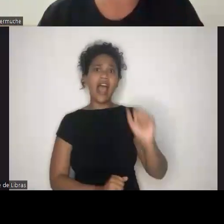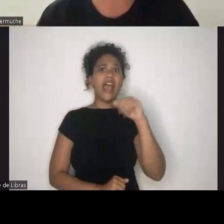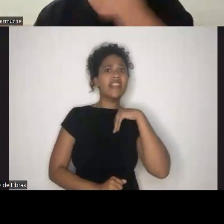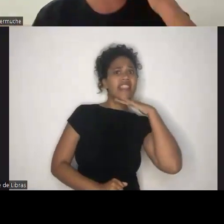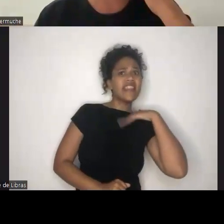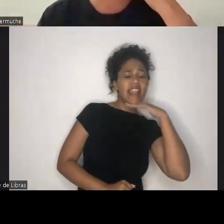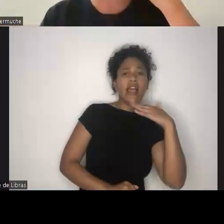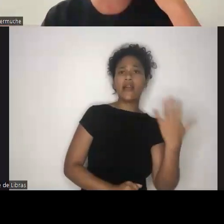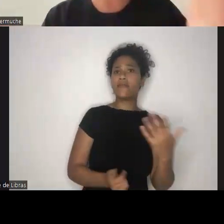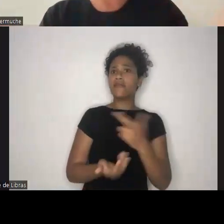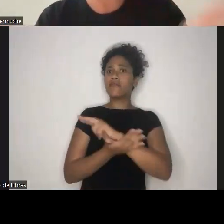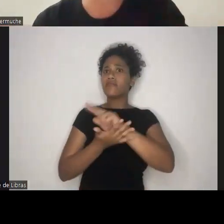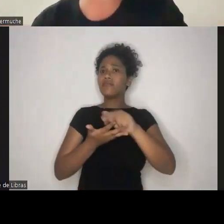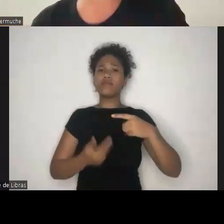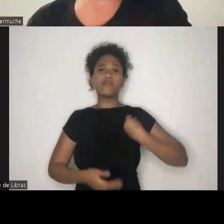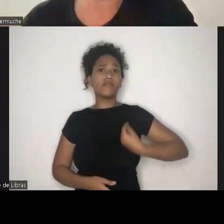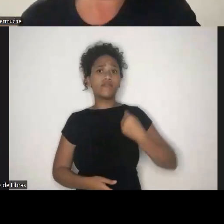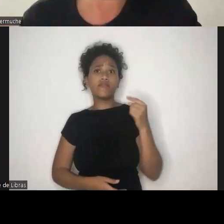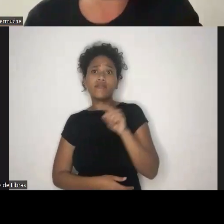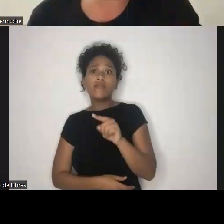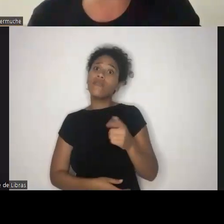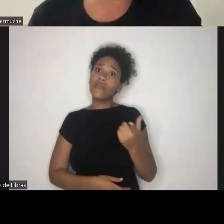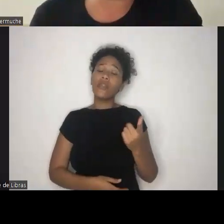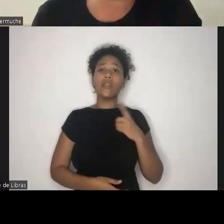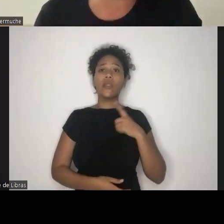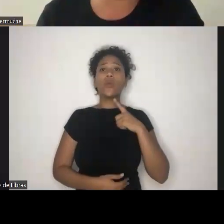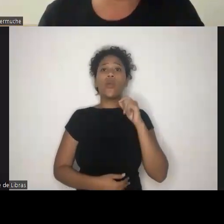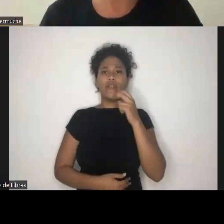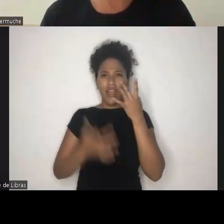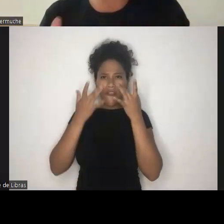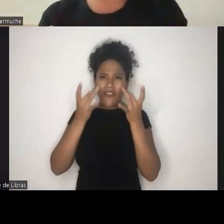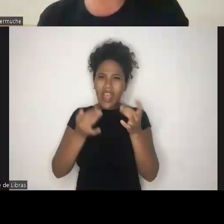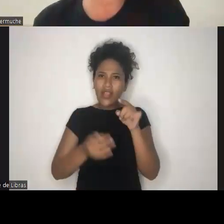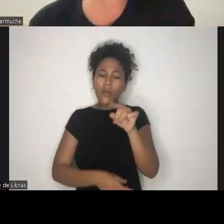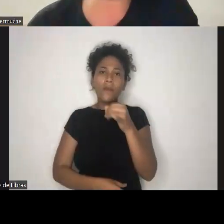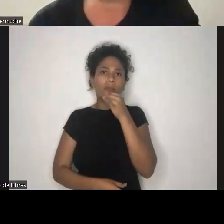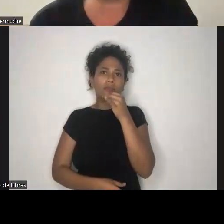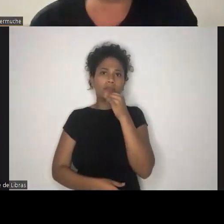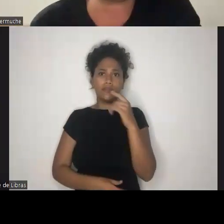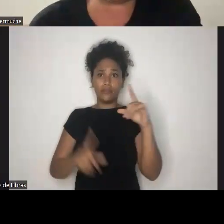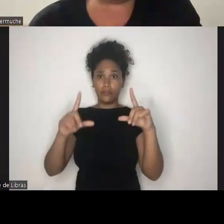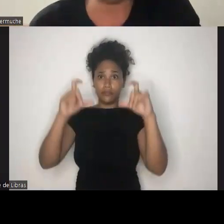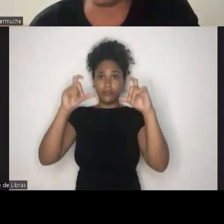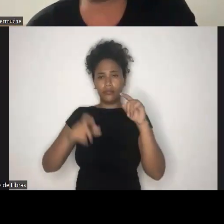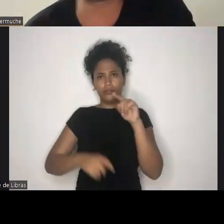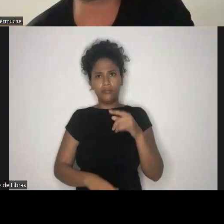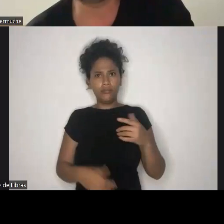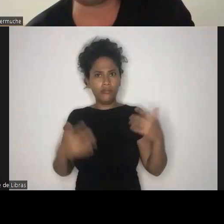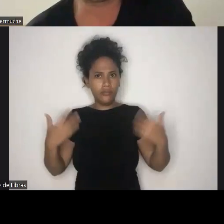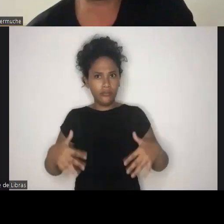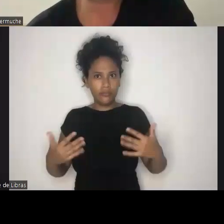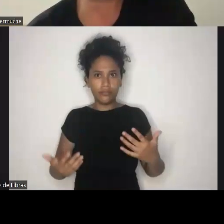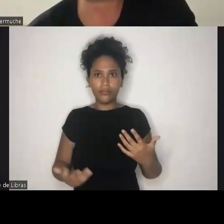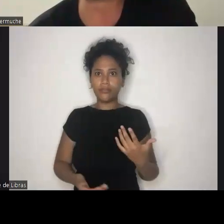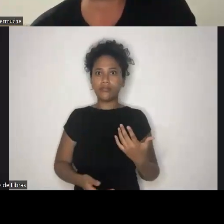artistas nacionais passam por ali e aqui vocês estão vendo por exemplo pô uma foto dessa você fala pô em mikonos